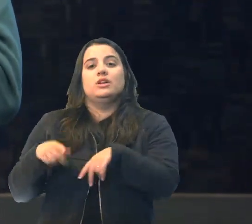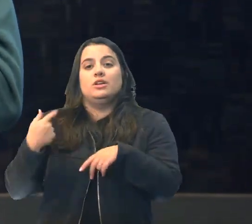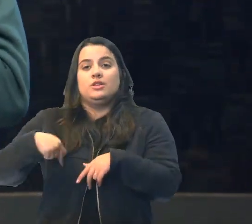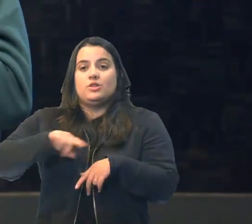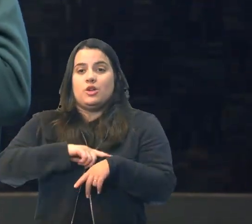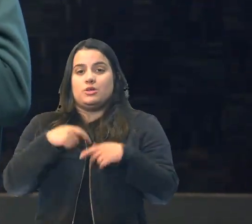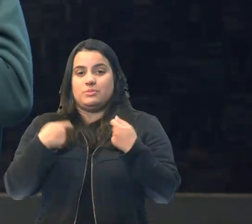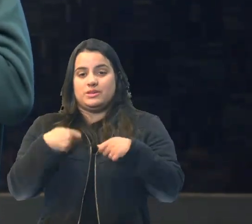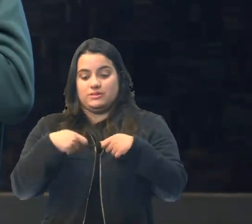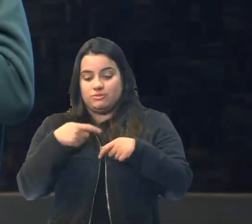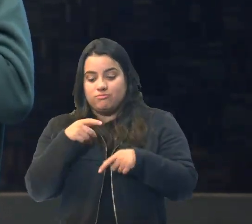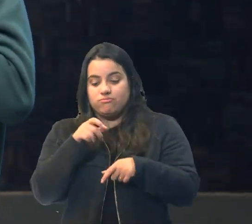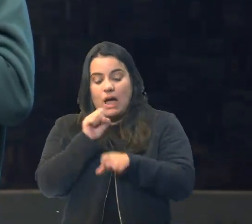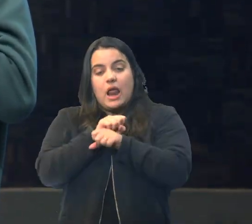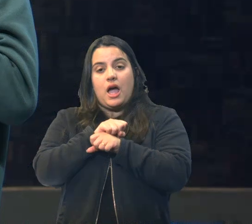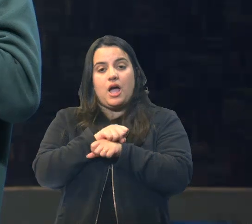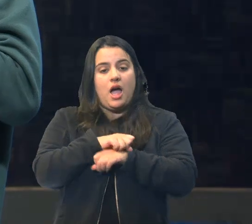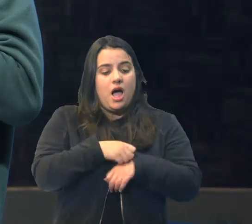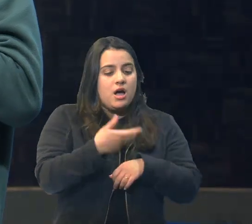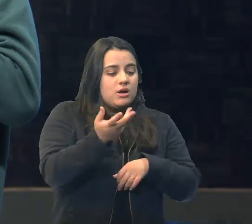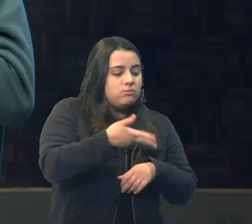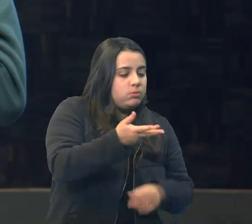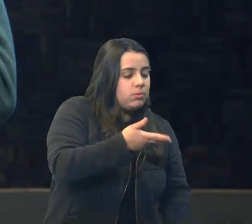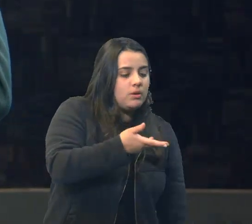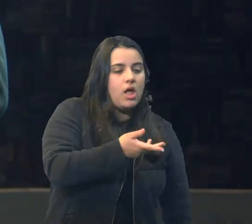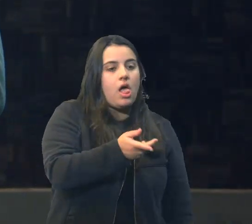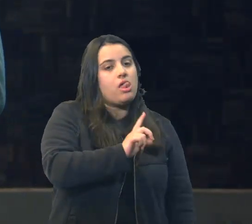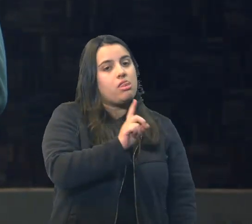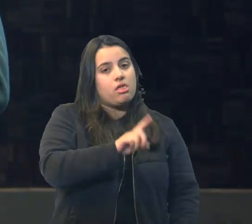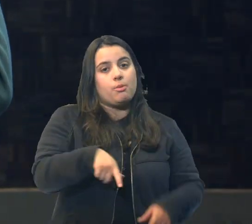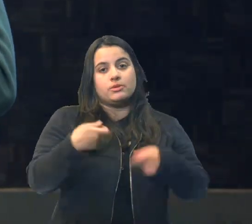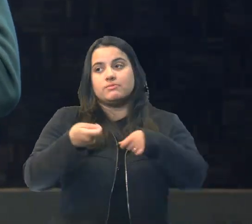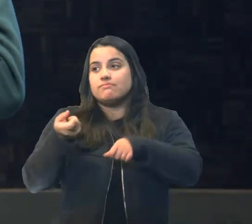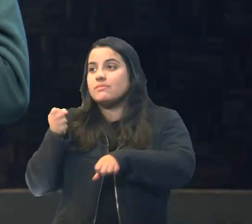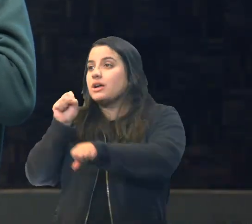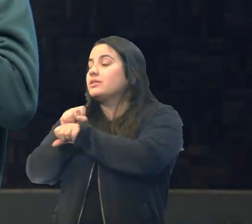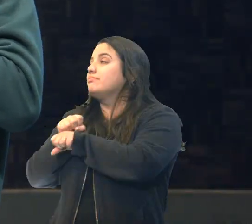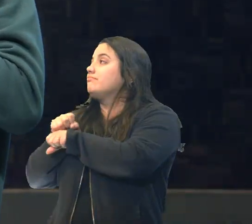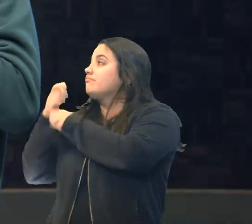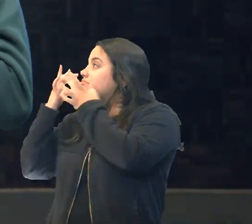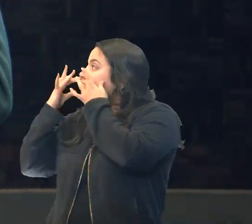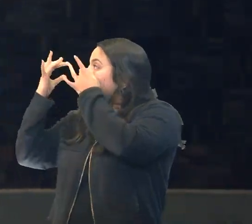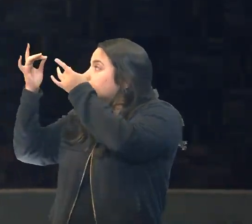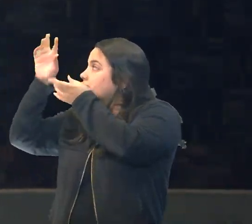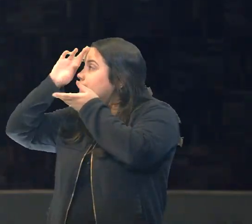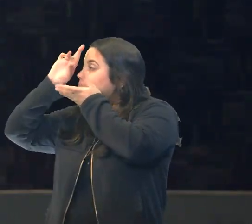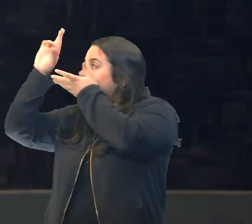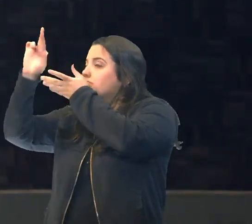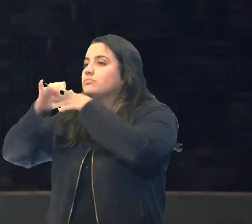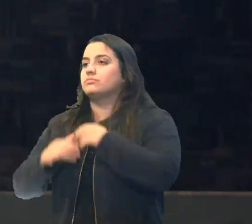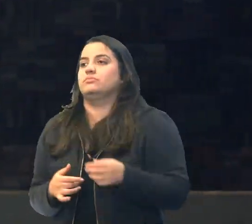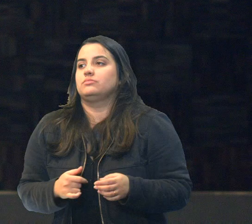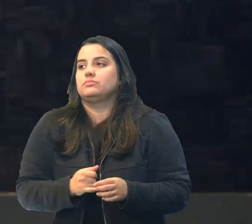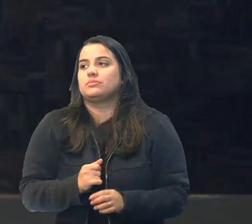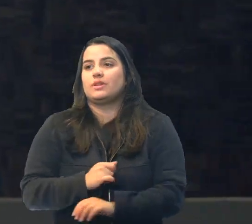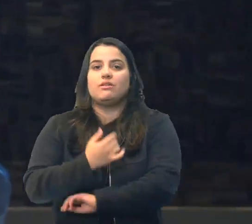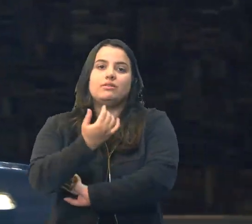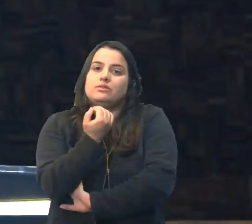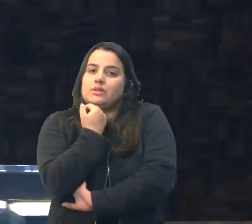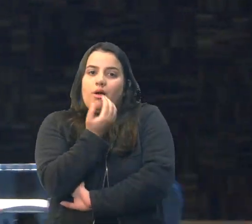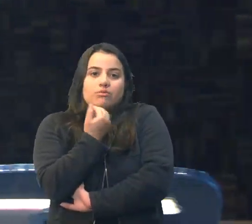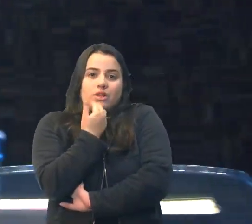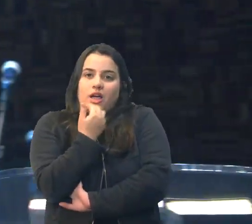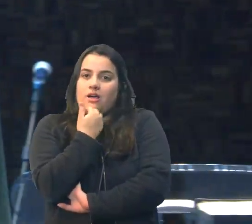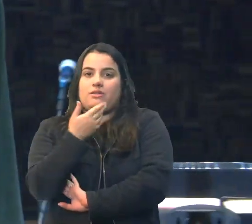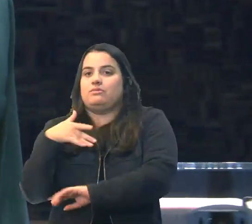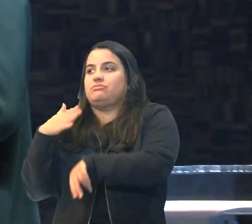pouco a correria para ouvir a voz do Senhor. Não dá para ter tempo de qualidade com Deus